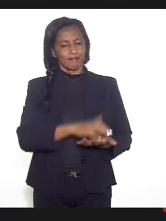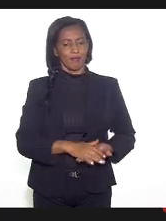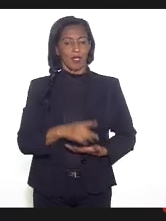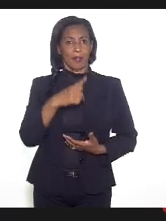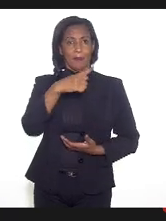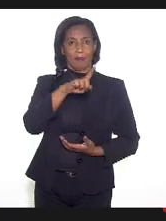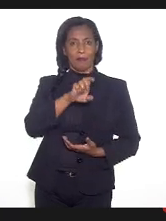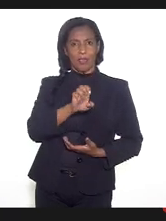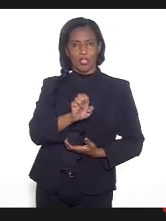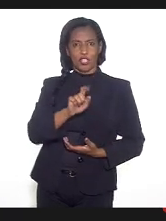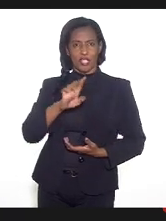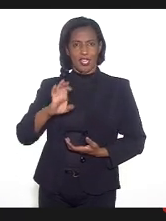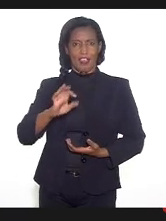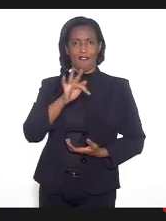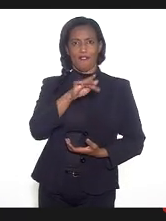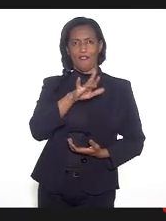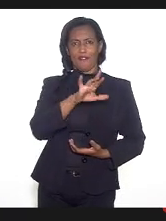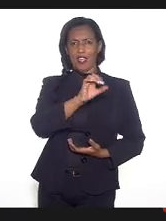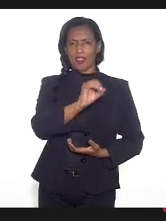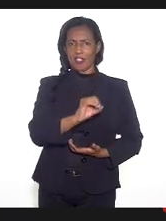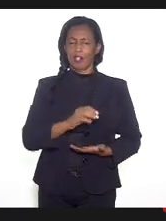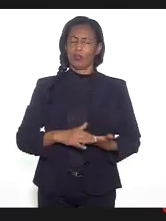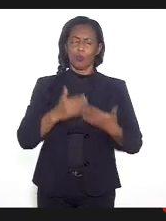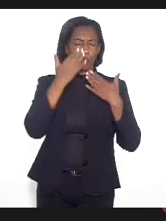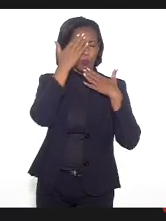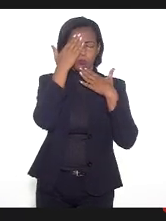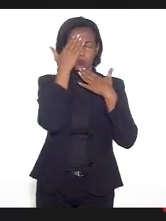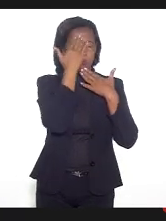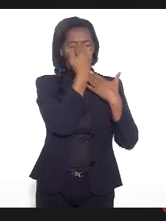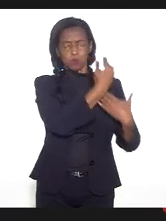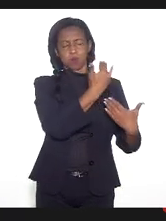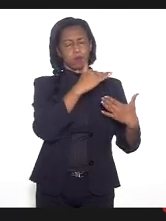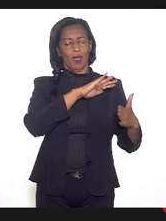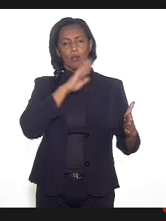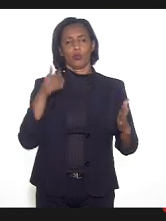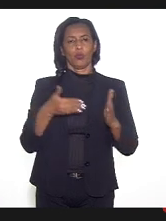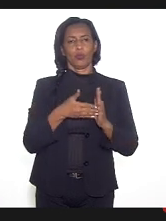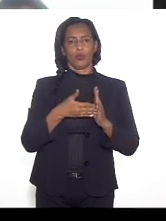PGE Fernando, Barbalho, doutor Fernando, muito obrigado a todos.